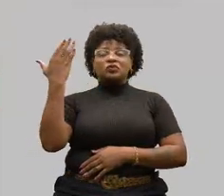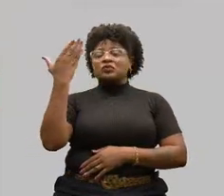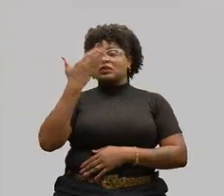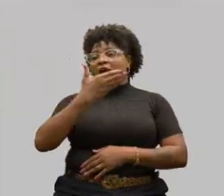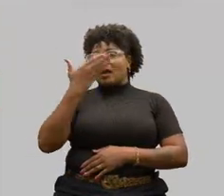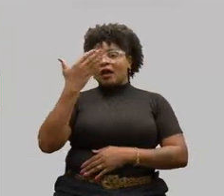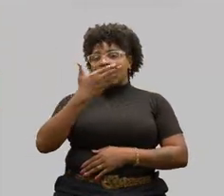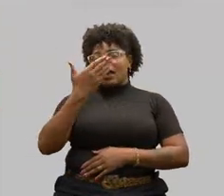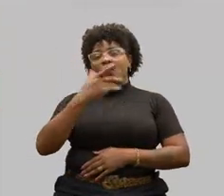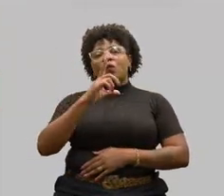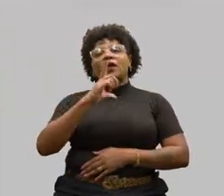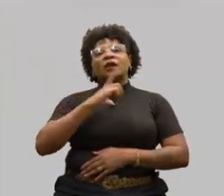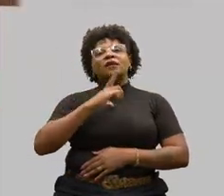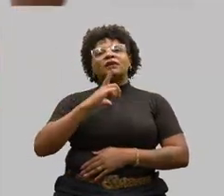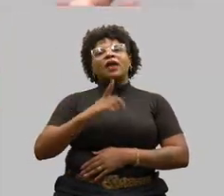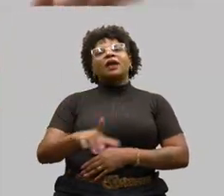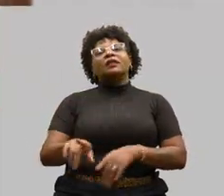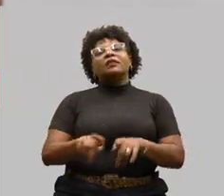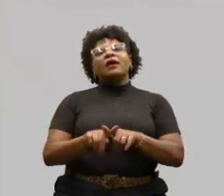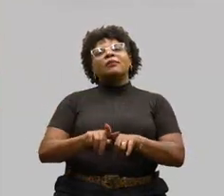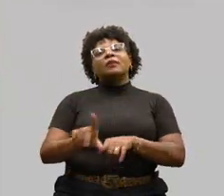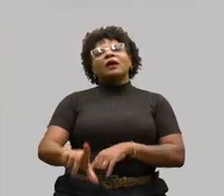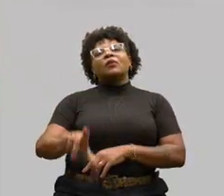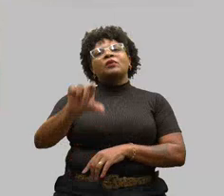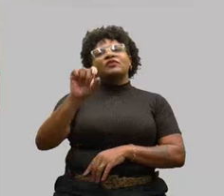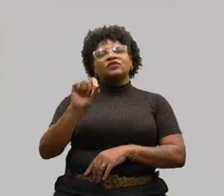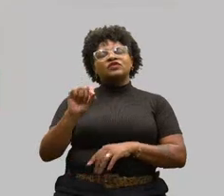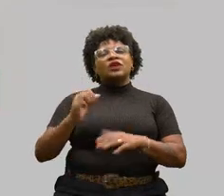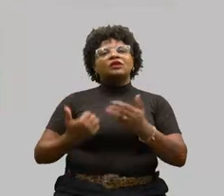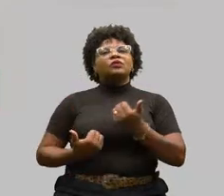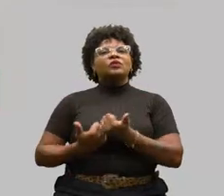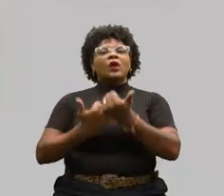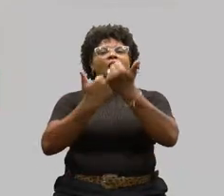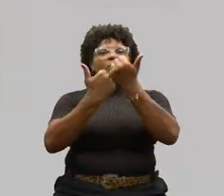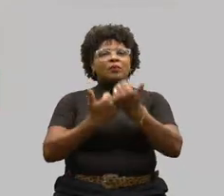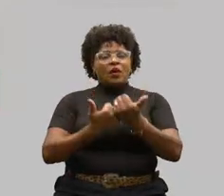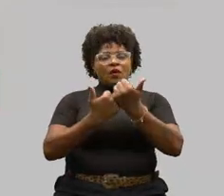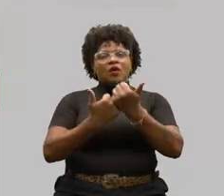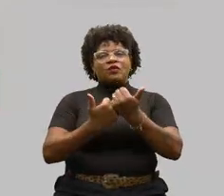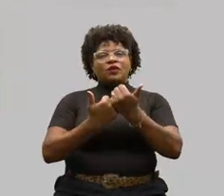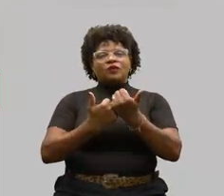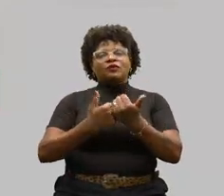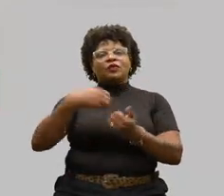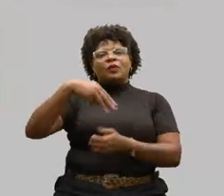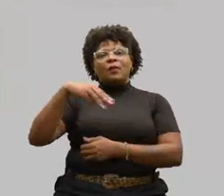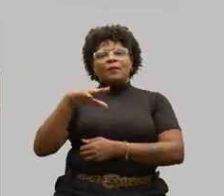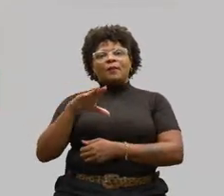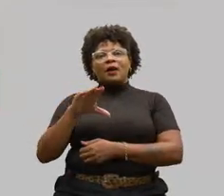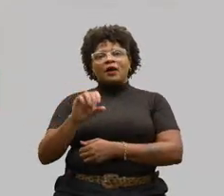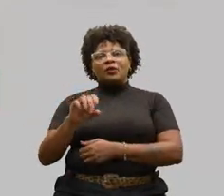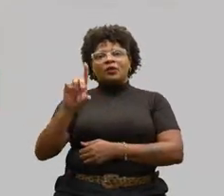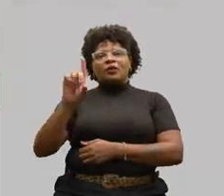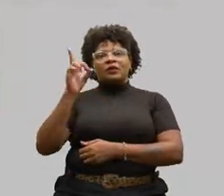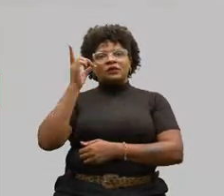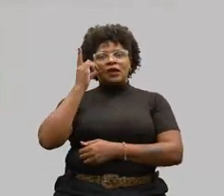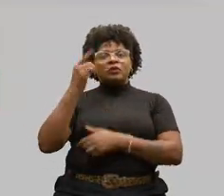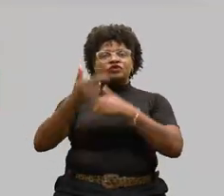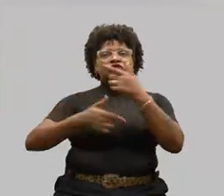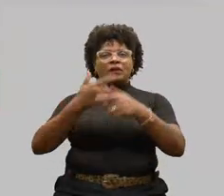Nós estamos tendo Privilégio com apoio do Mano Down que vem nos ensinando muito a trabalhar com duas pessoas com deficiência intelectual